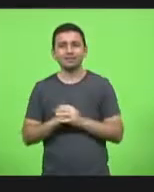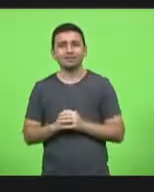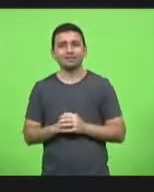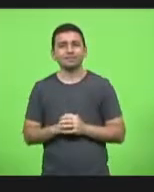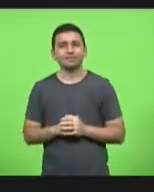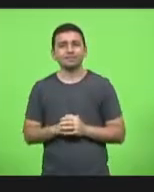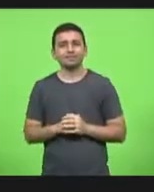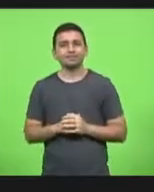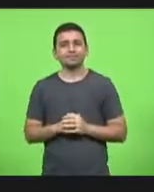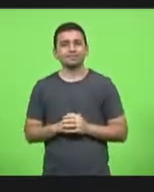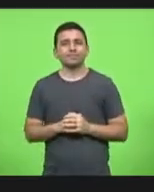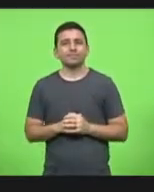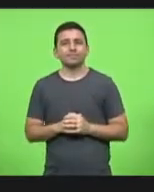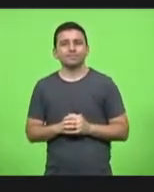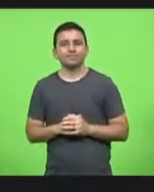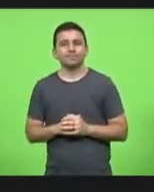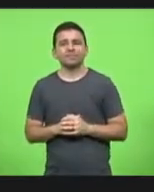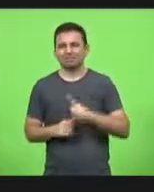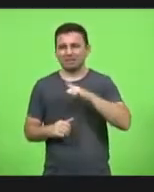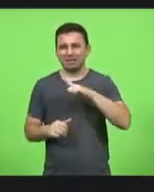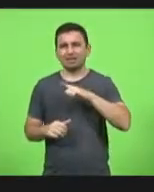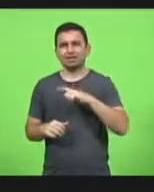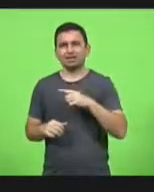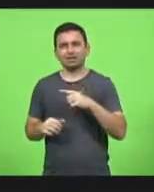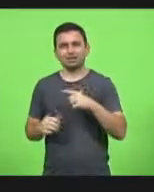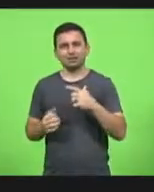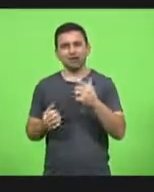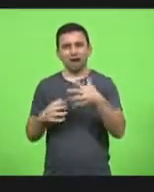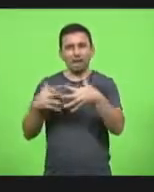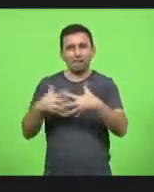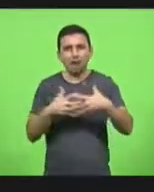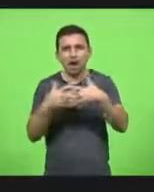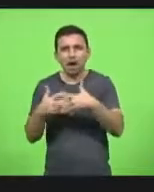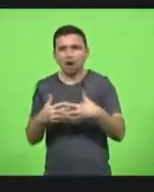falta ali. E máquina ali dentro, ali, gente jogando